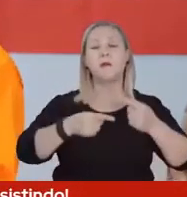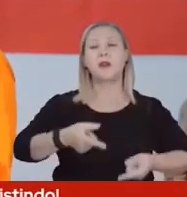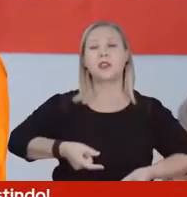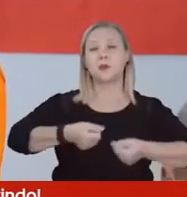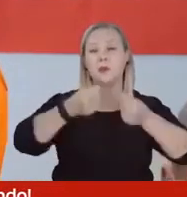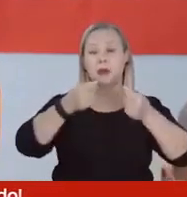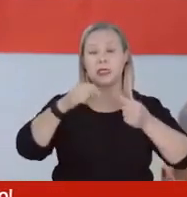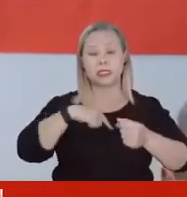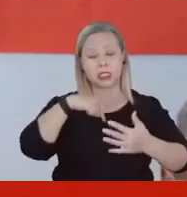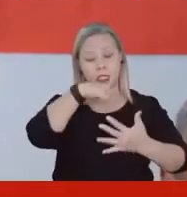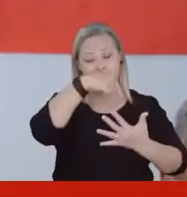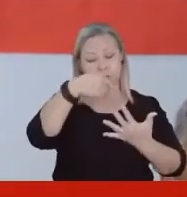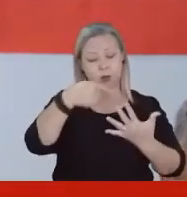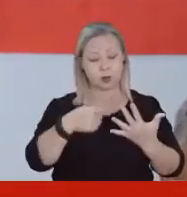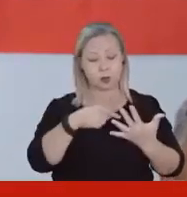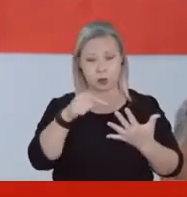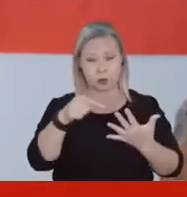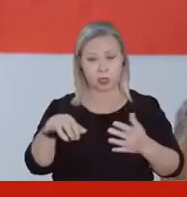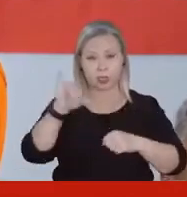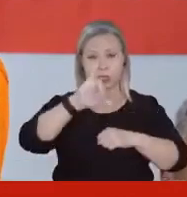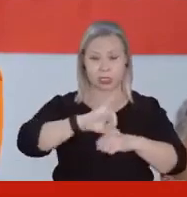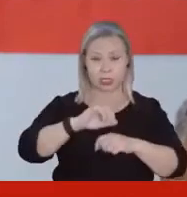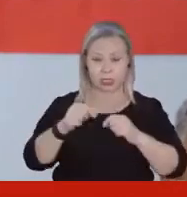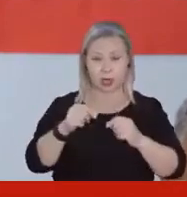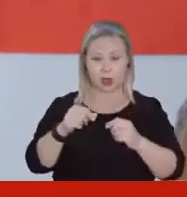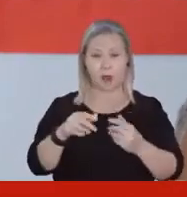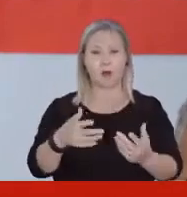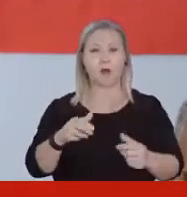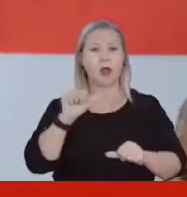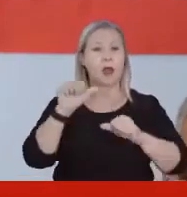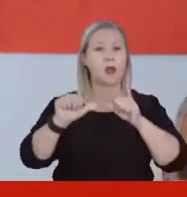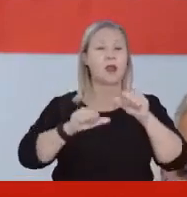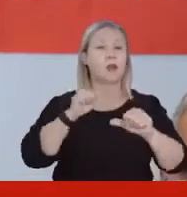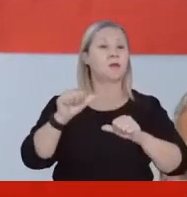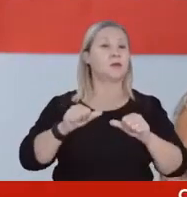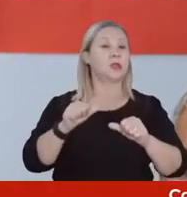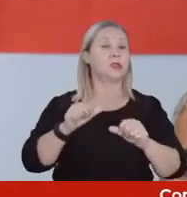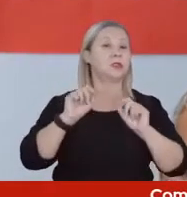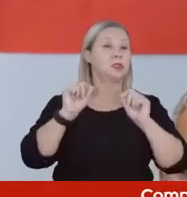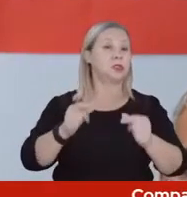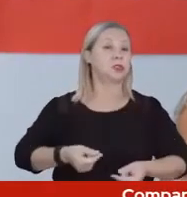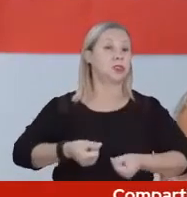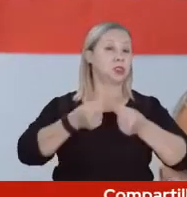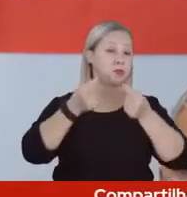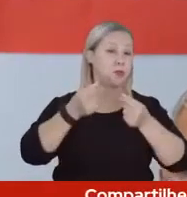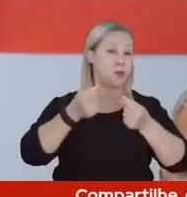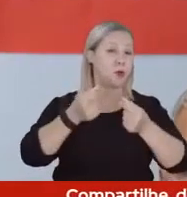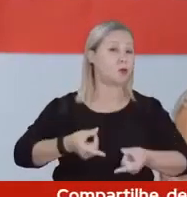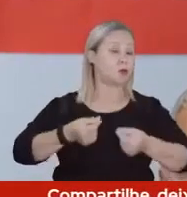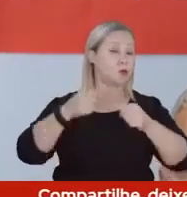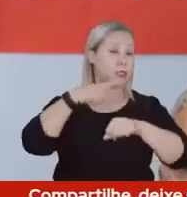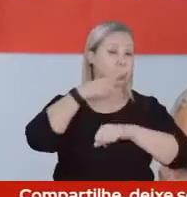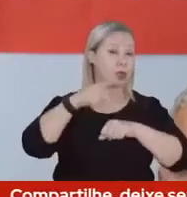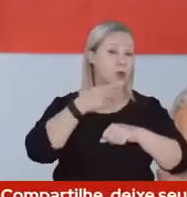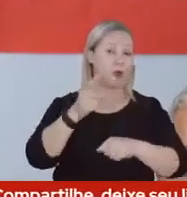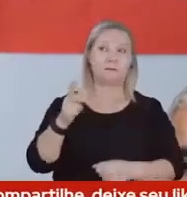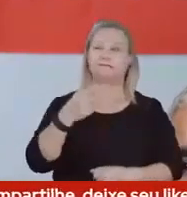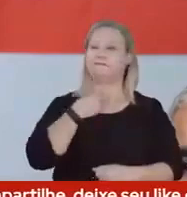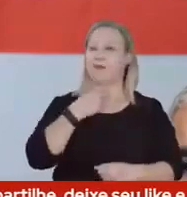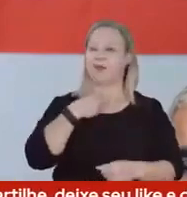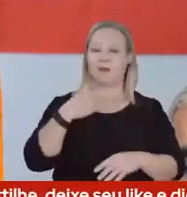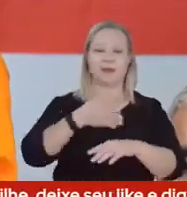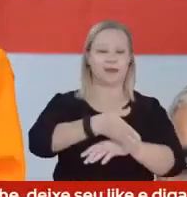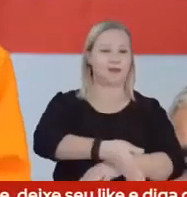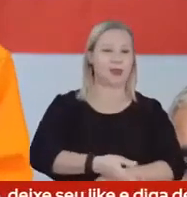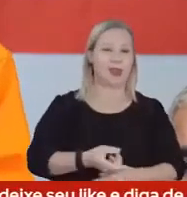a volatilidade de preços internacionais não pode interferir no preço dos derivados no mercado